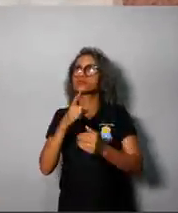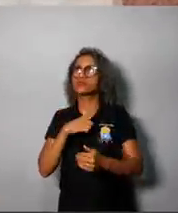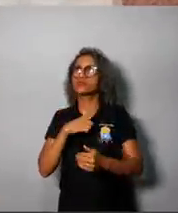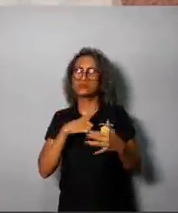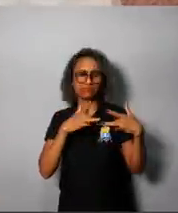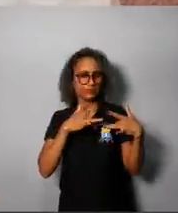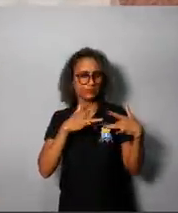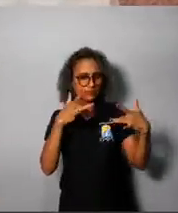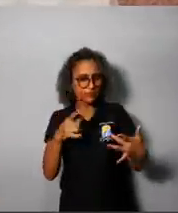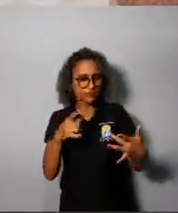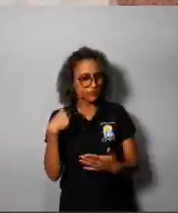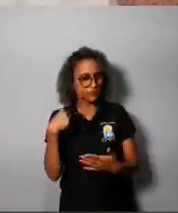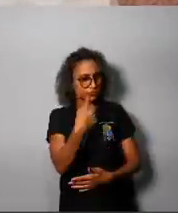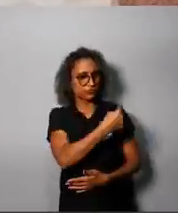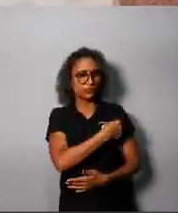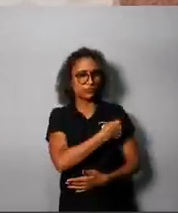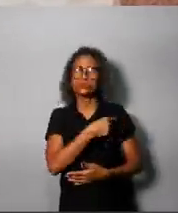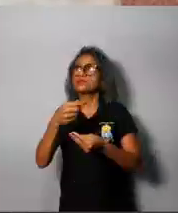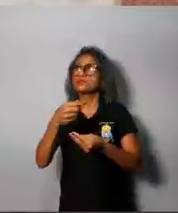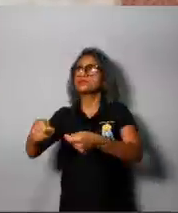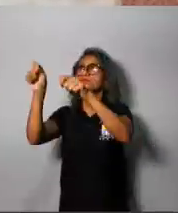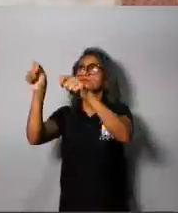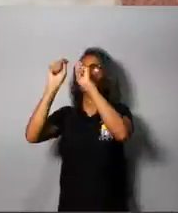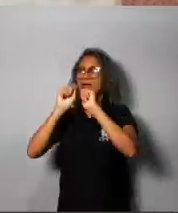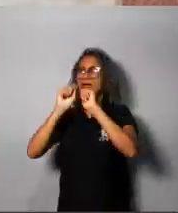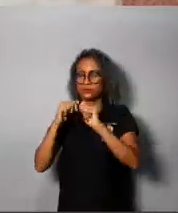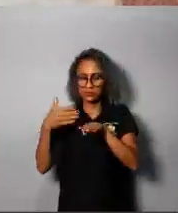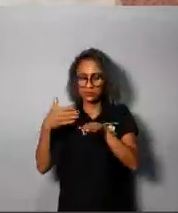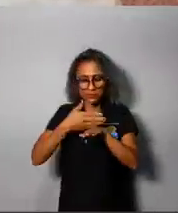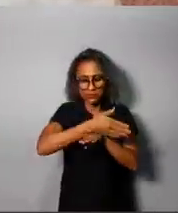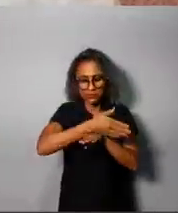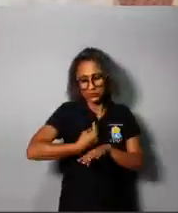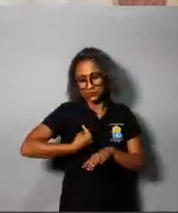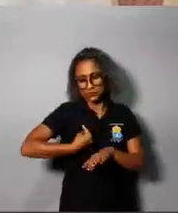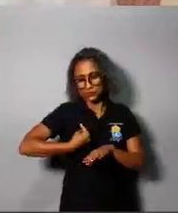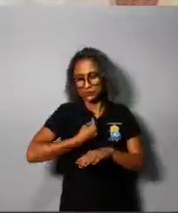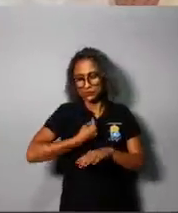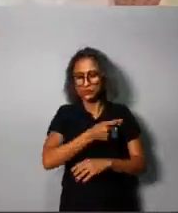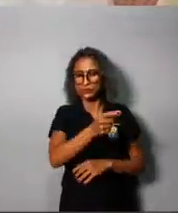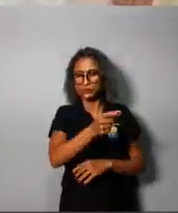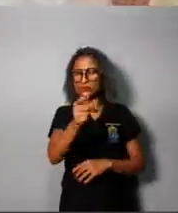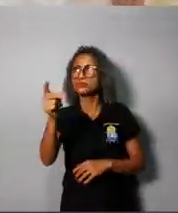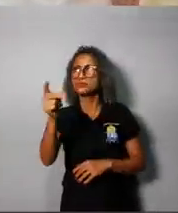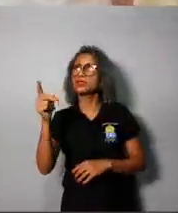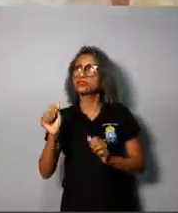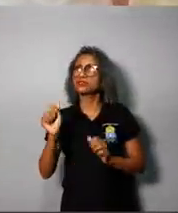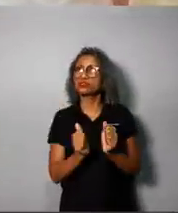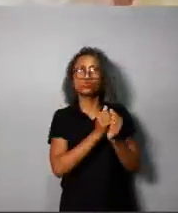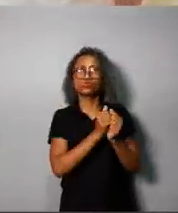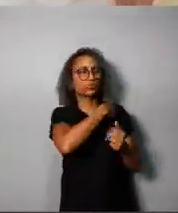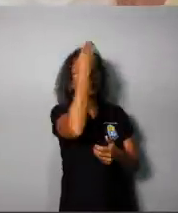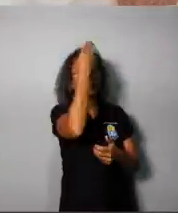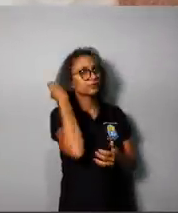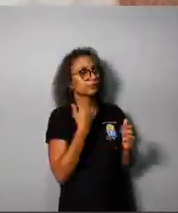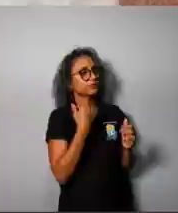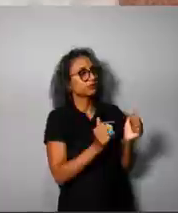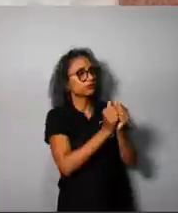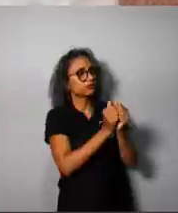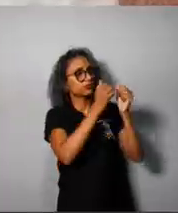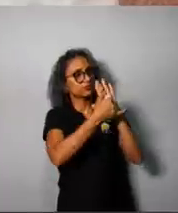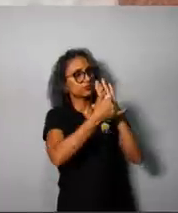dai-nos participar da vida eterna com a Virgem Maria, Mãe de Deus, com São José, seu esposo, com os